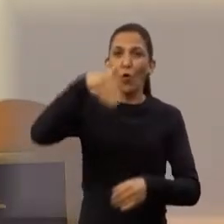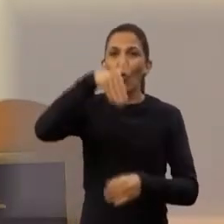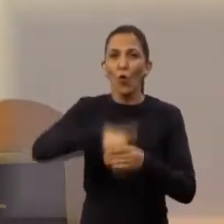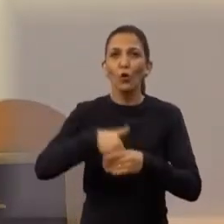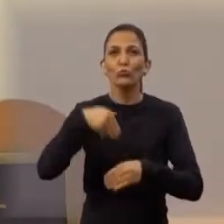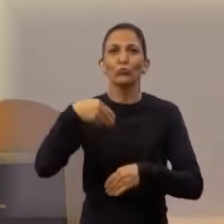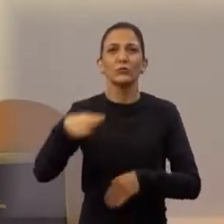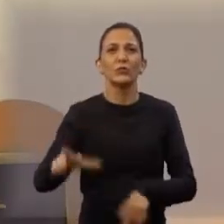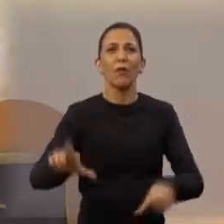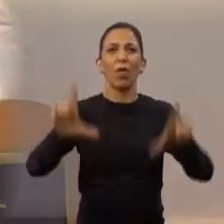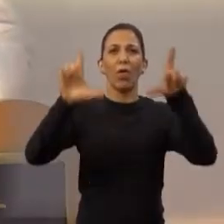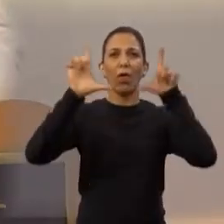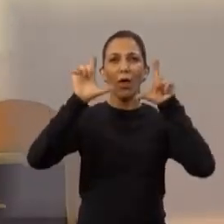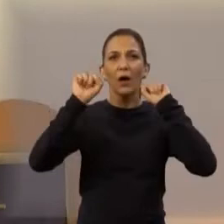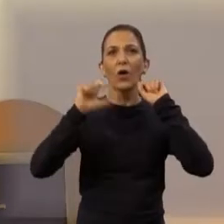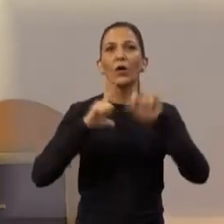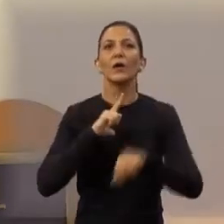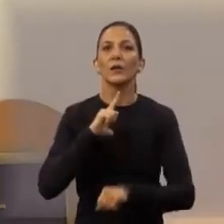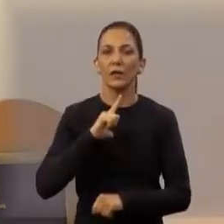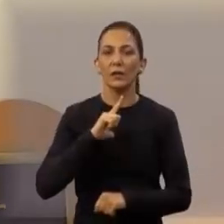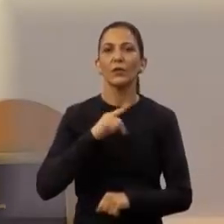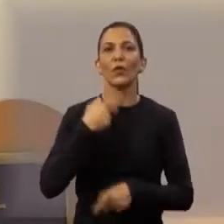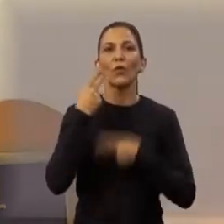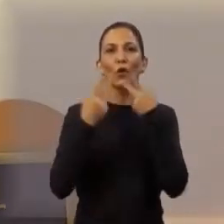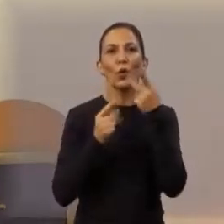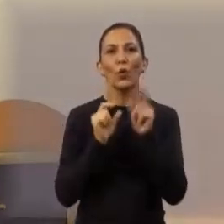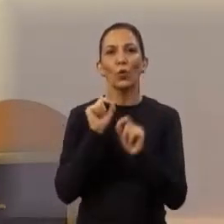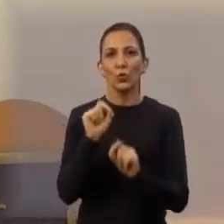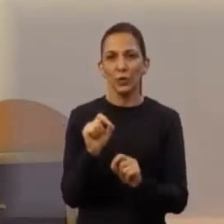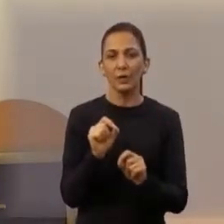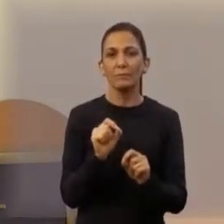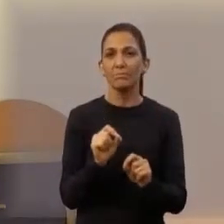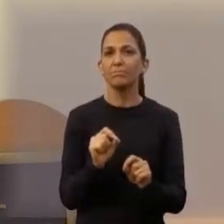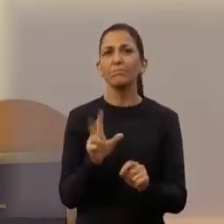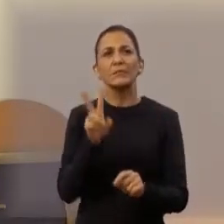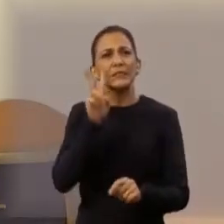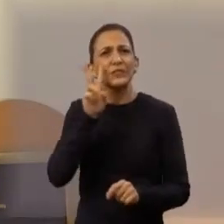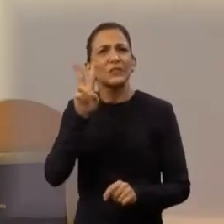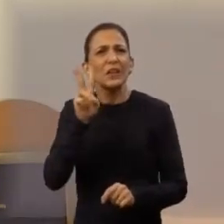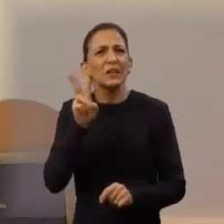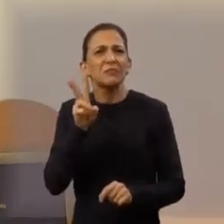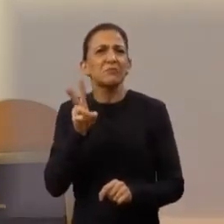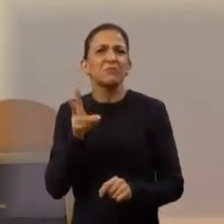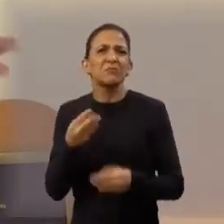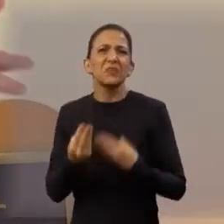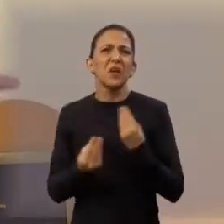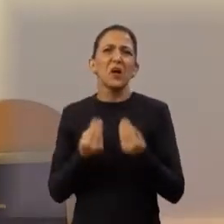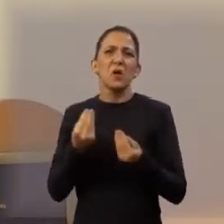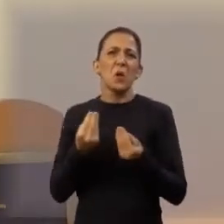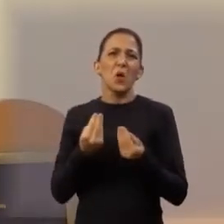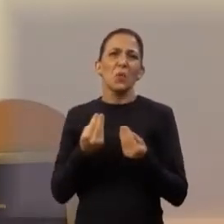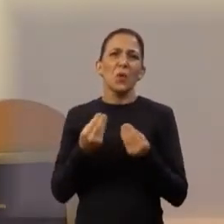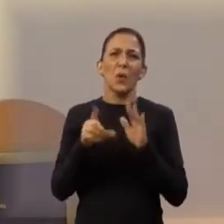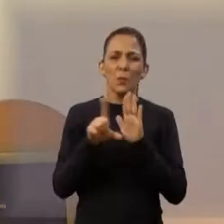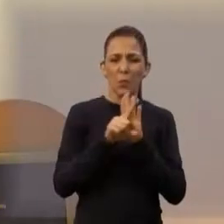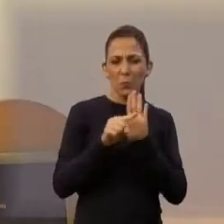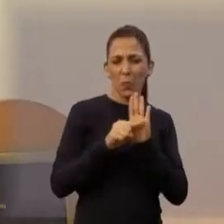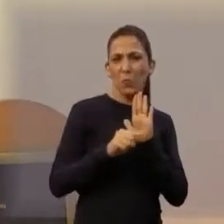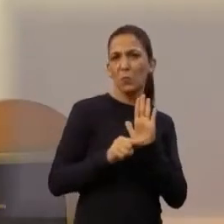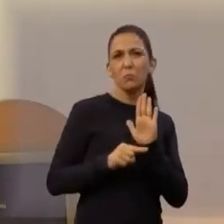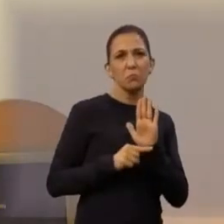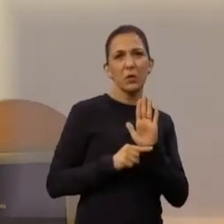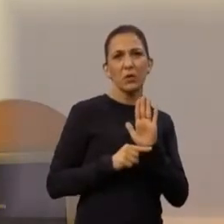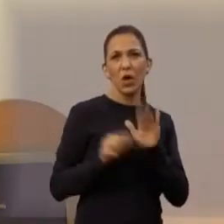toda a cara de pau ele falou o seguinte é olha não vejo que a que fere essas causas pedem